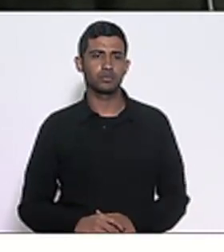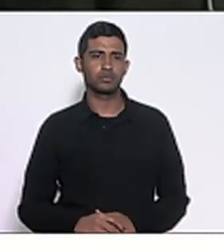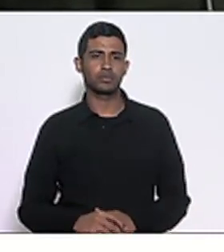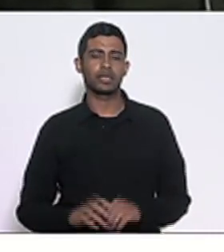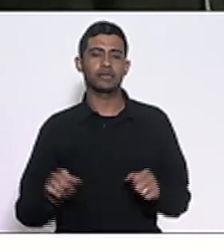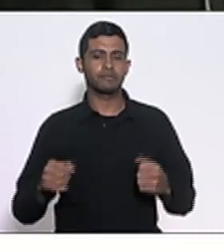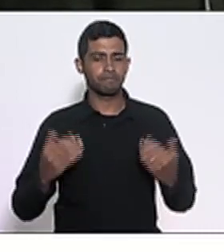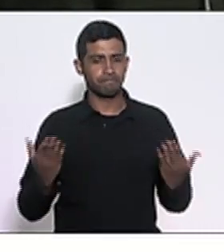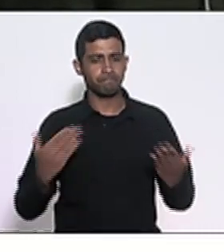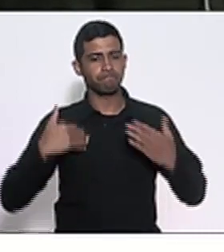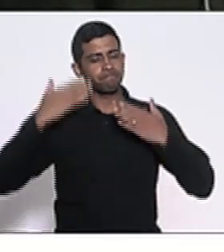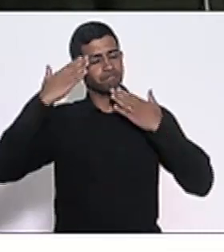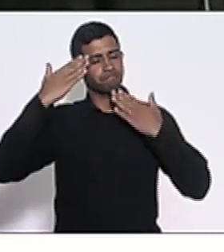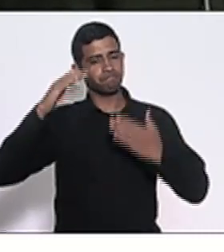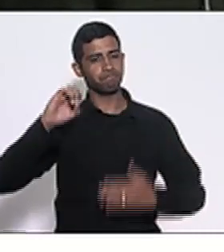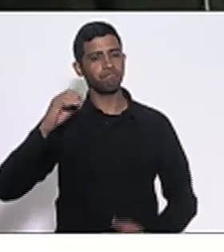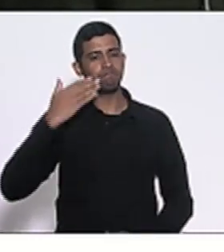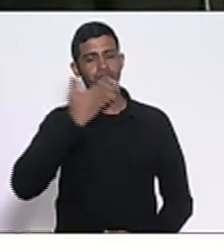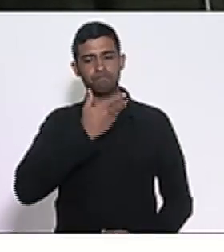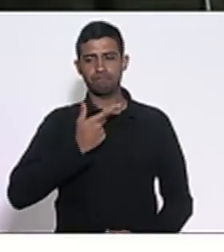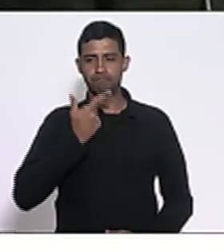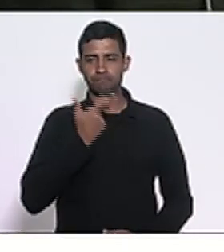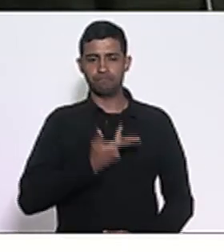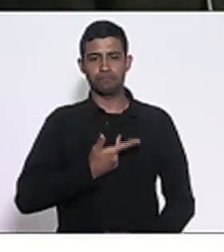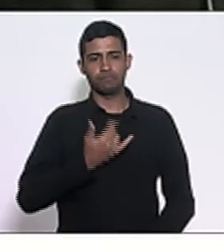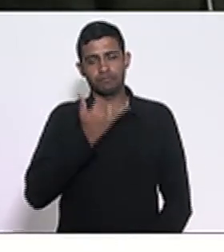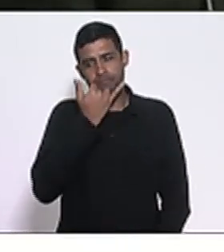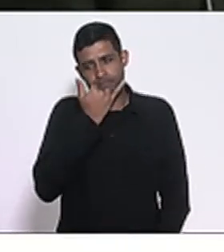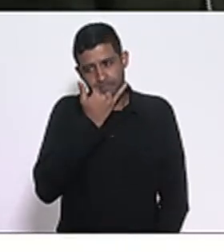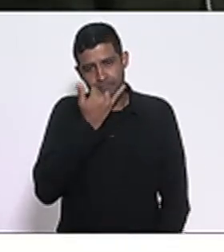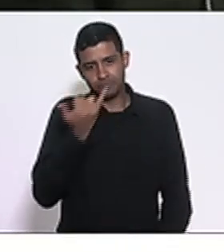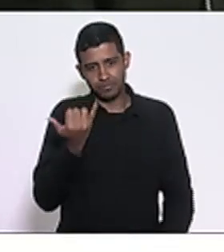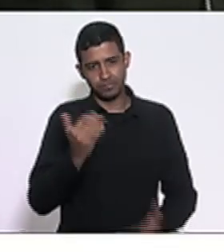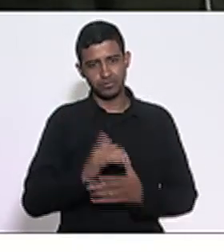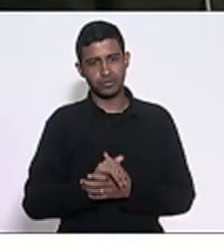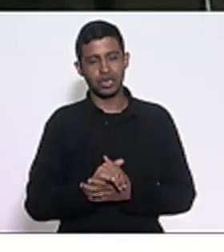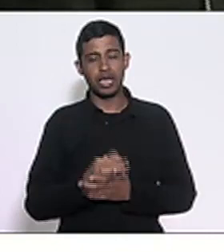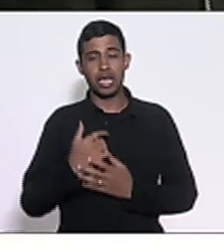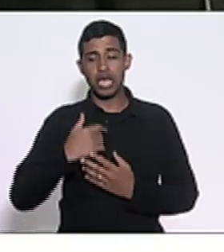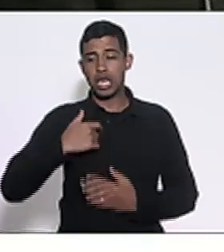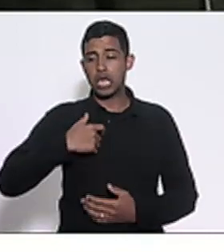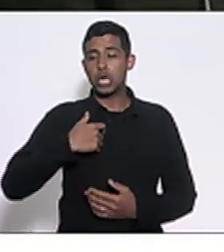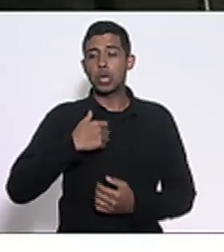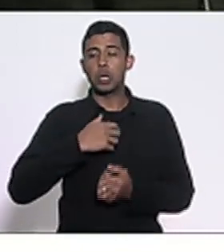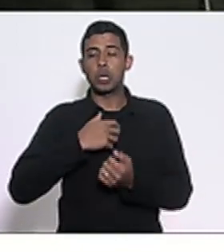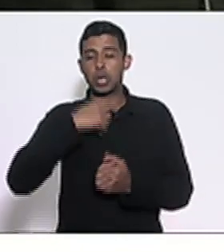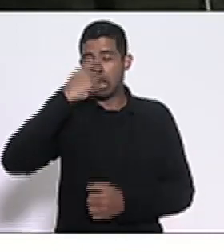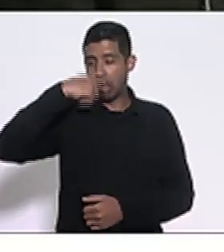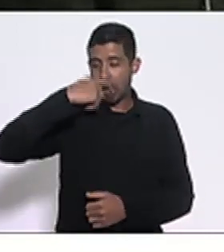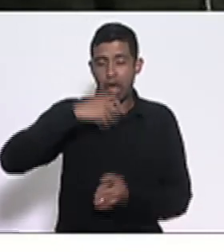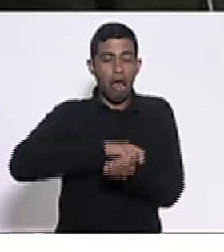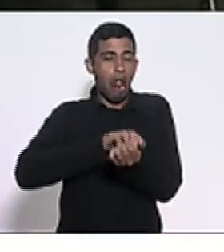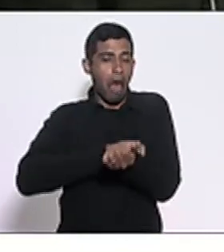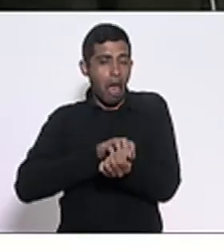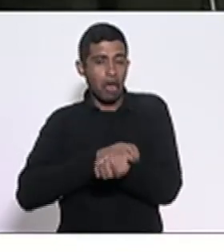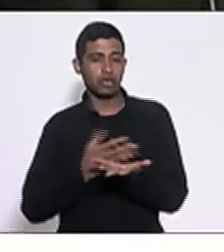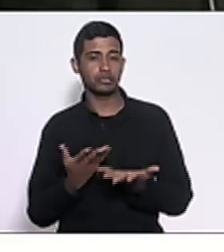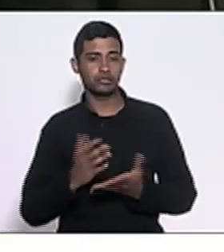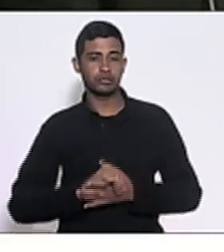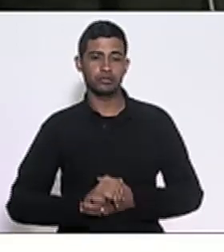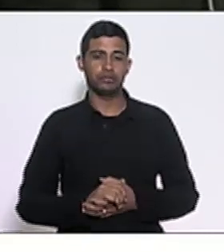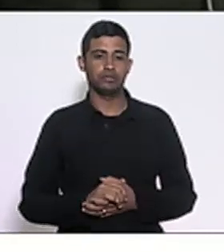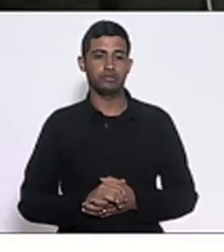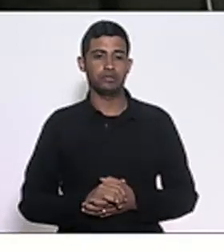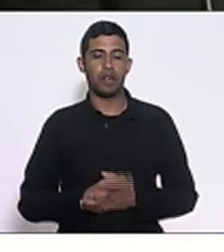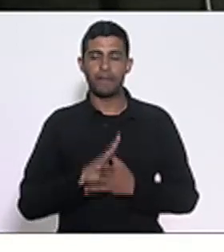Então, agradeço a oportunidade de falar, peço desculpa por uma alergia que me pegou brabo aqui, mas